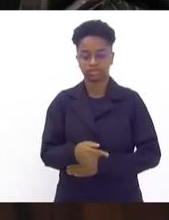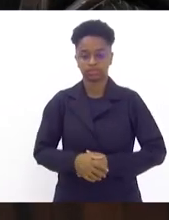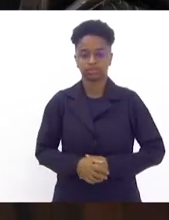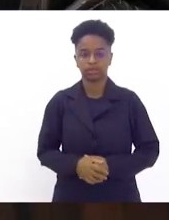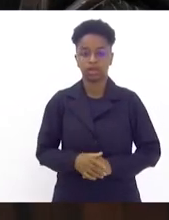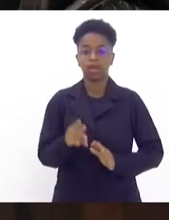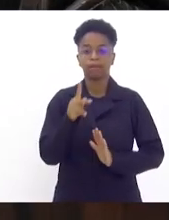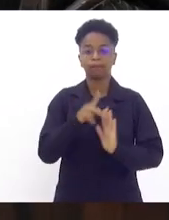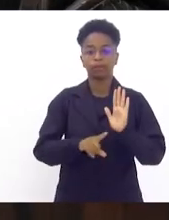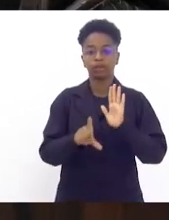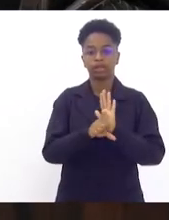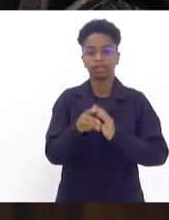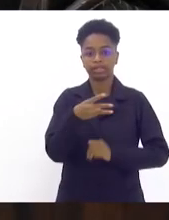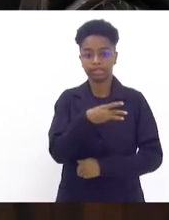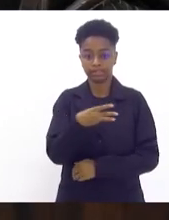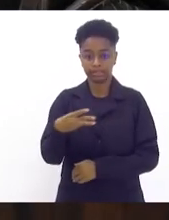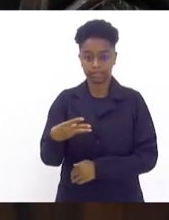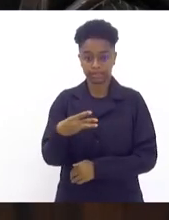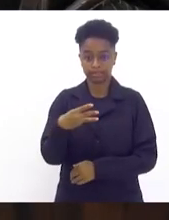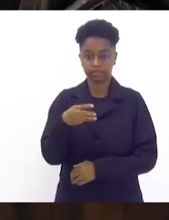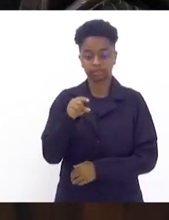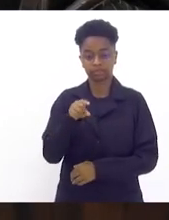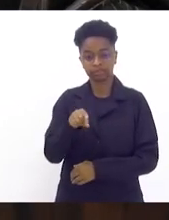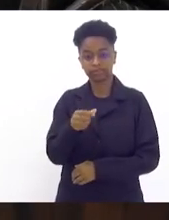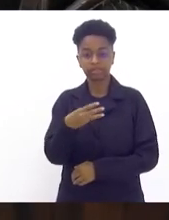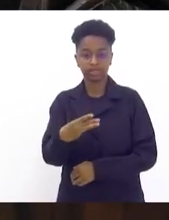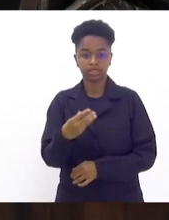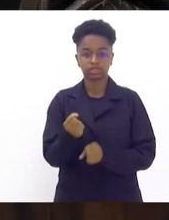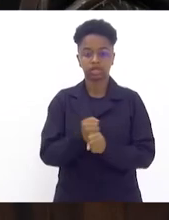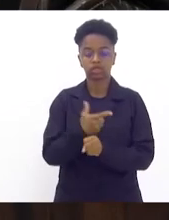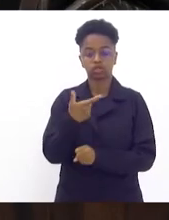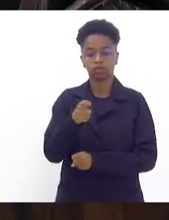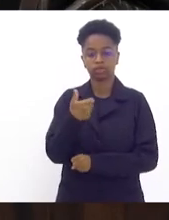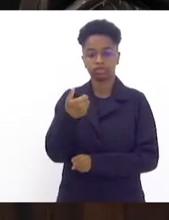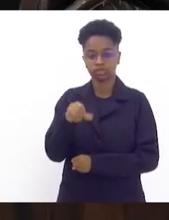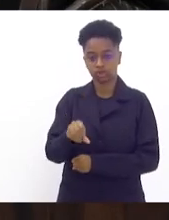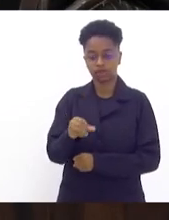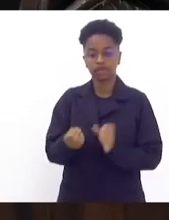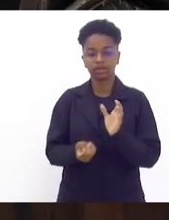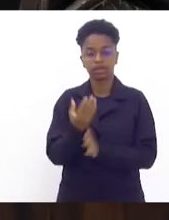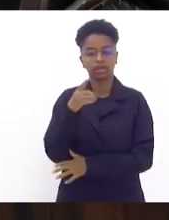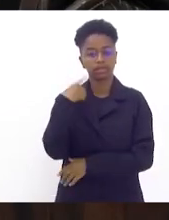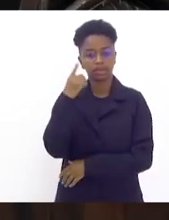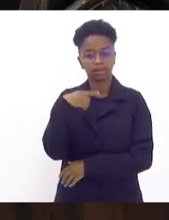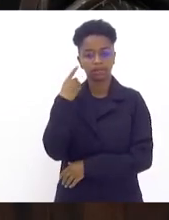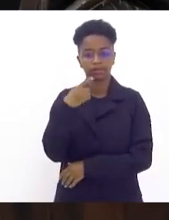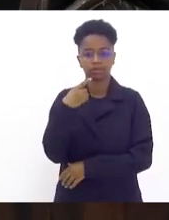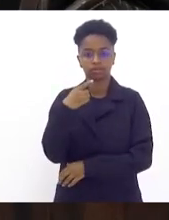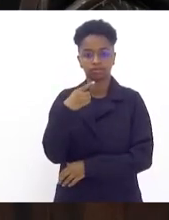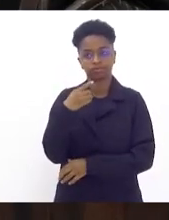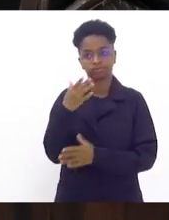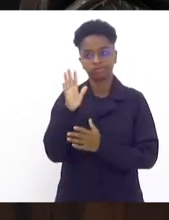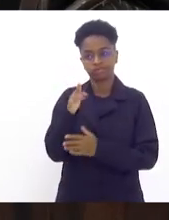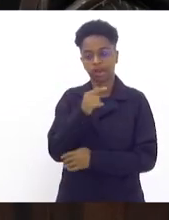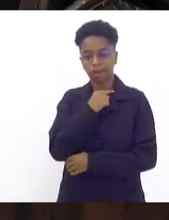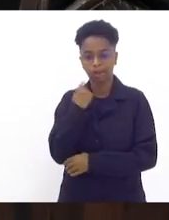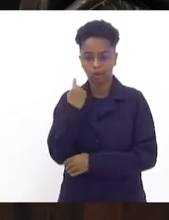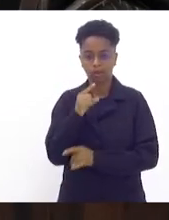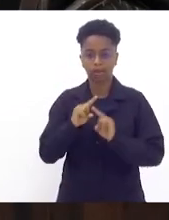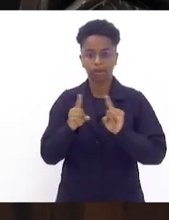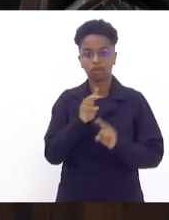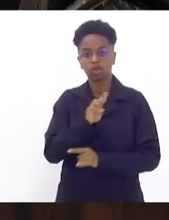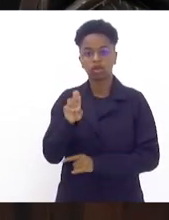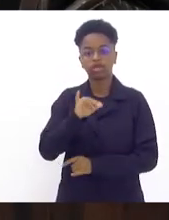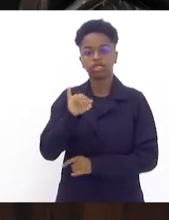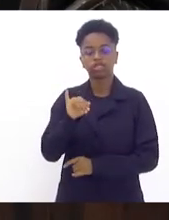Projeto de lei 33.3 de 2019, de autoria do deputado, que Deus o tenha, Gil Viana,